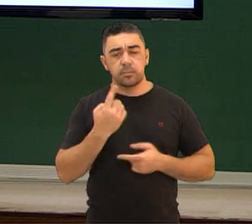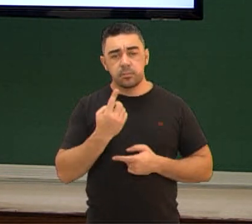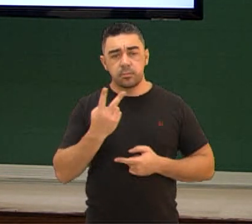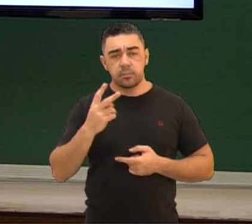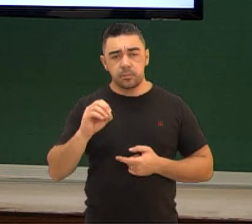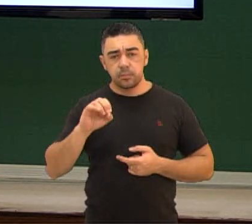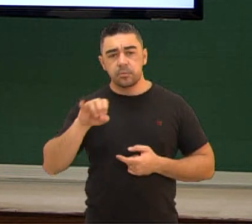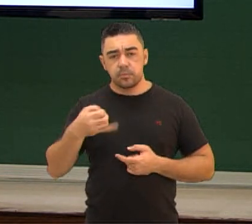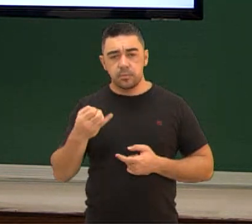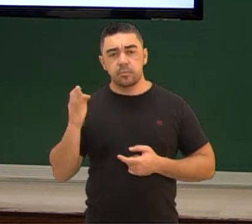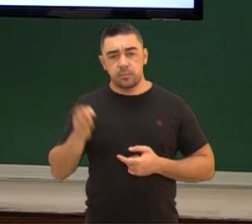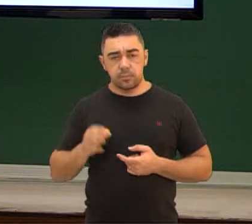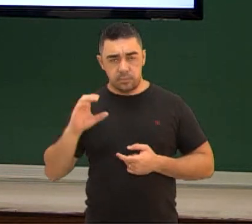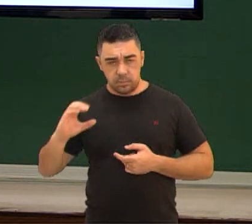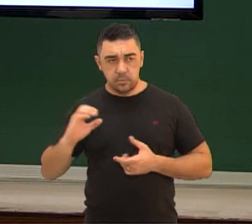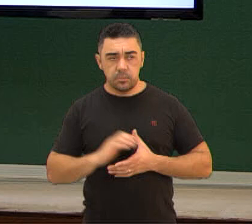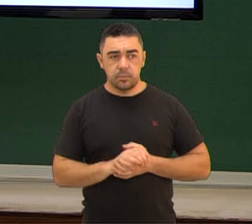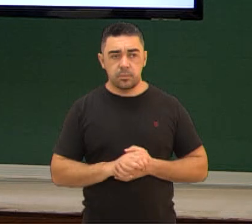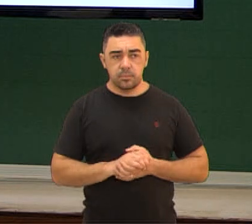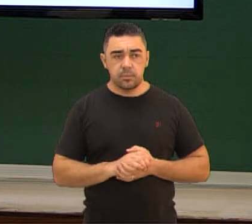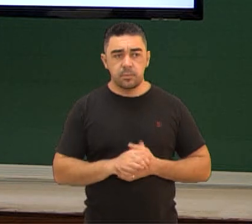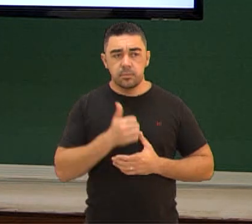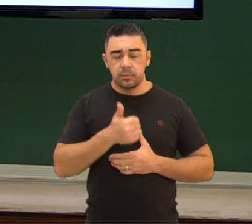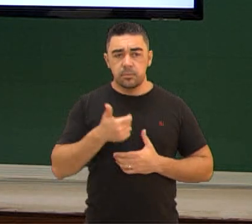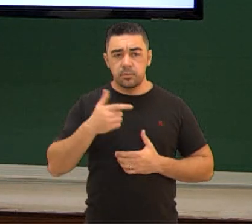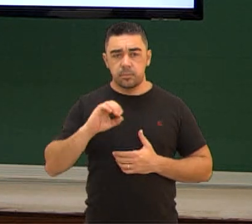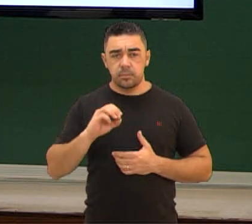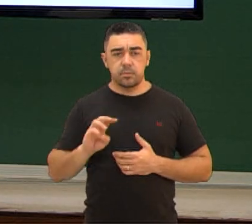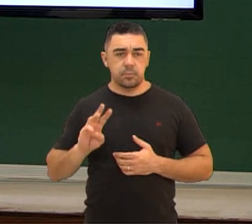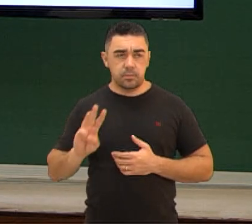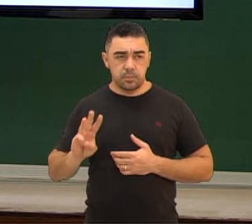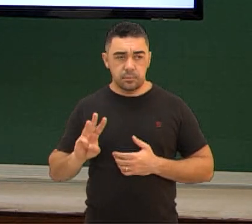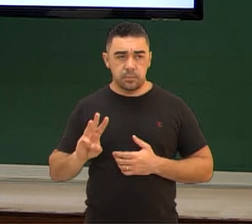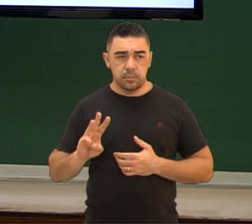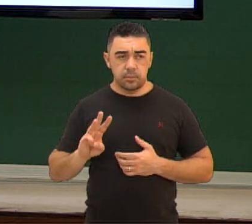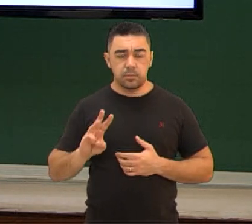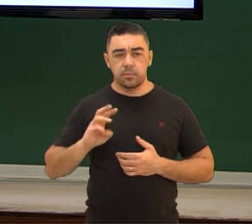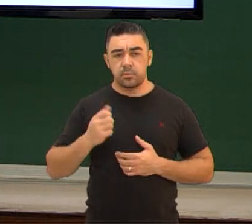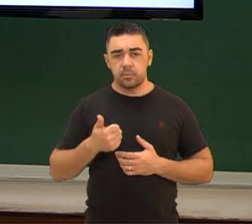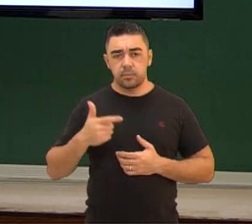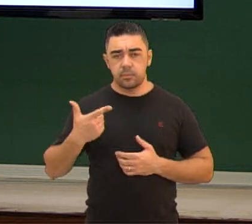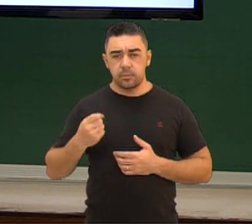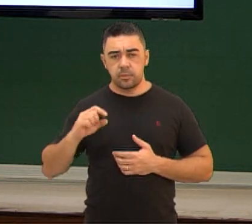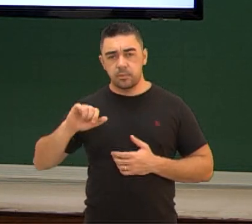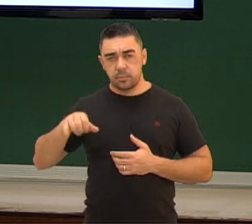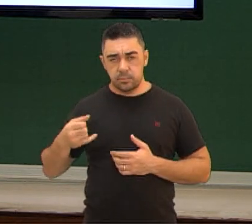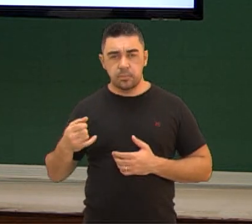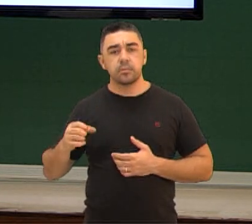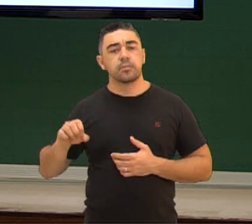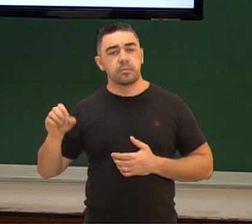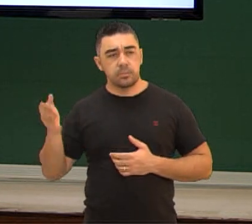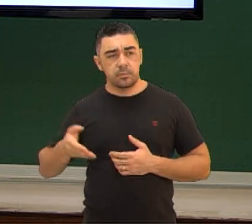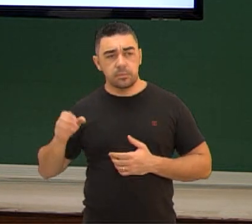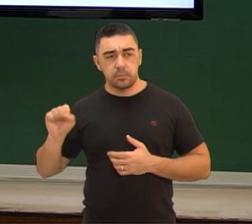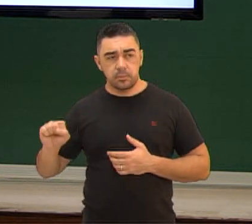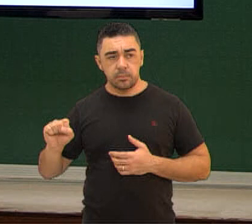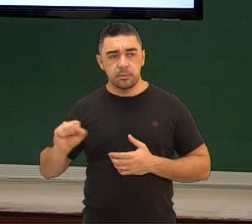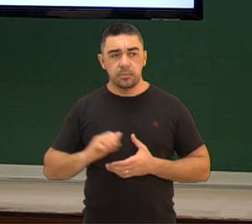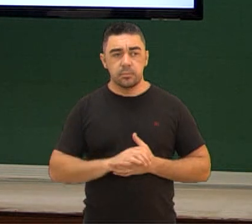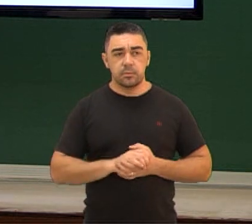coulomb. 120 watts, 120 joules por segundo. Se ele precisa de 120